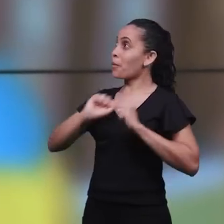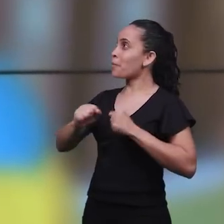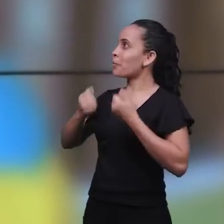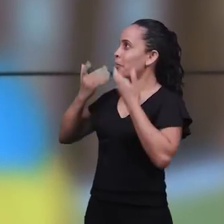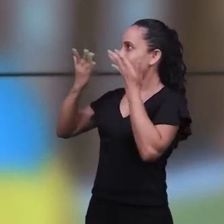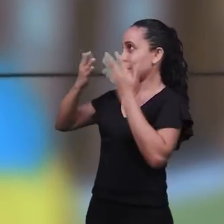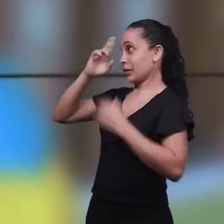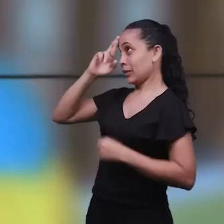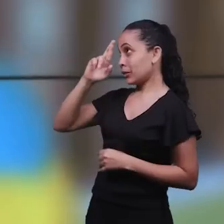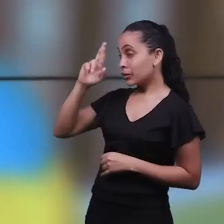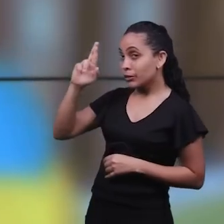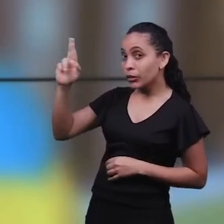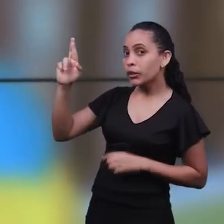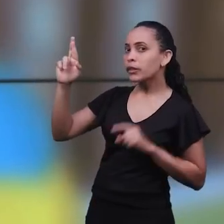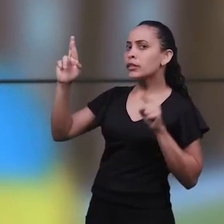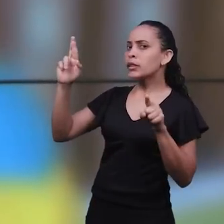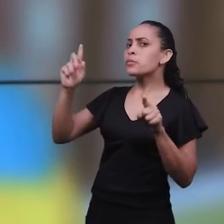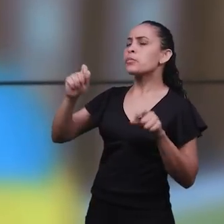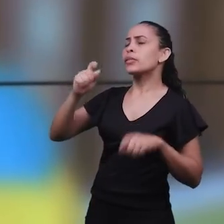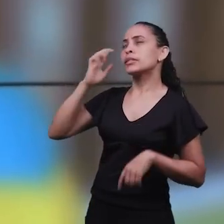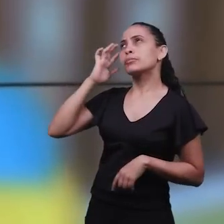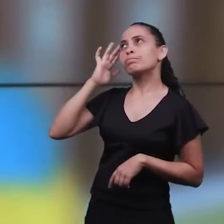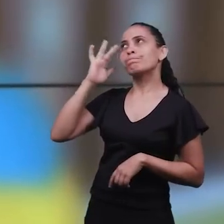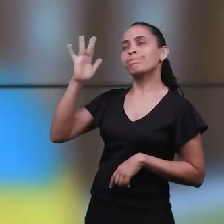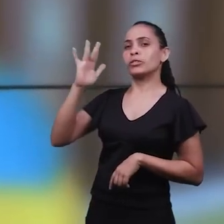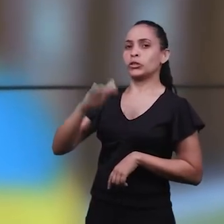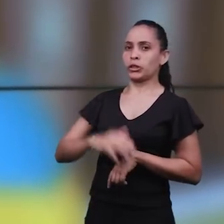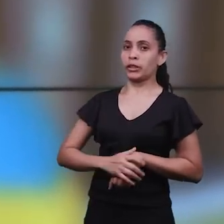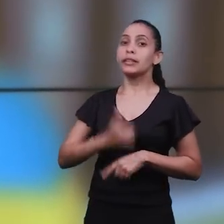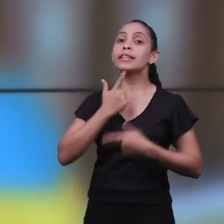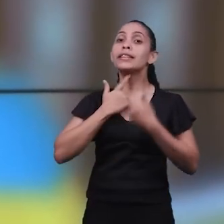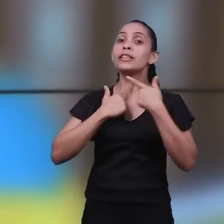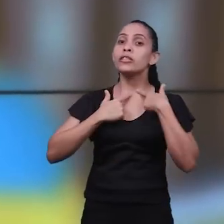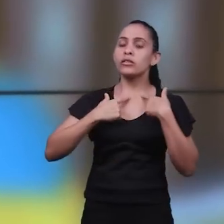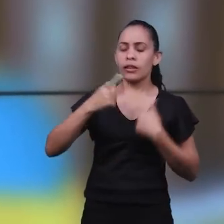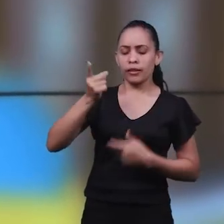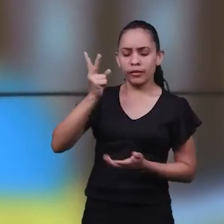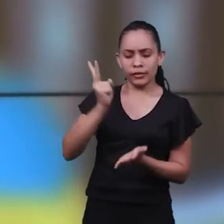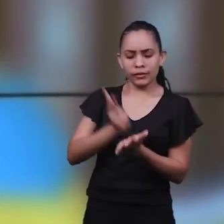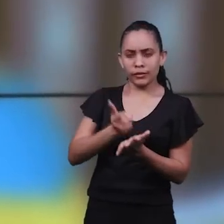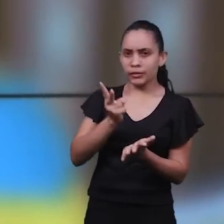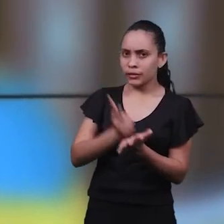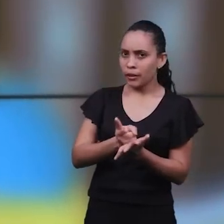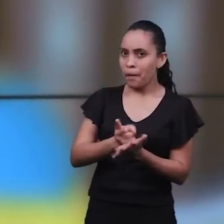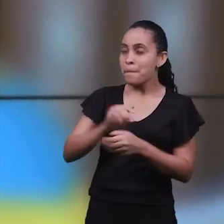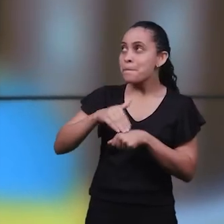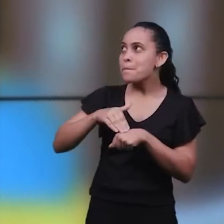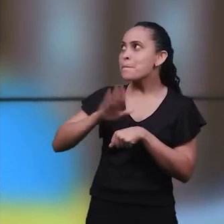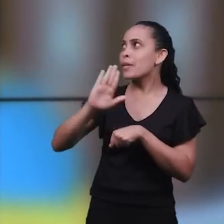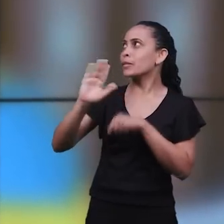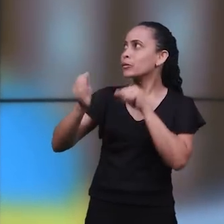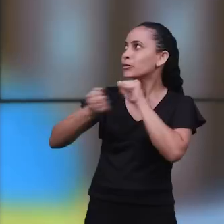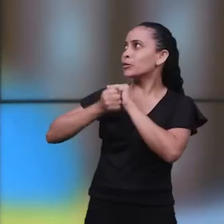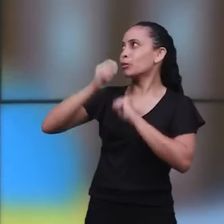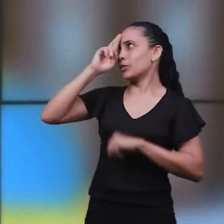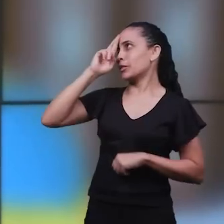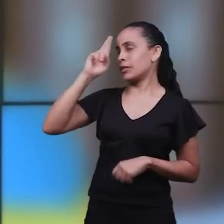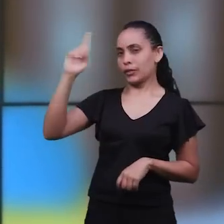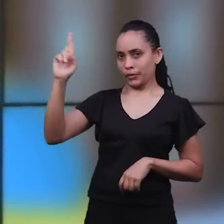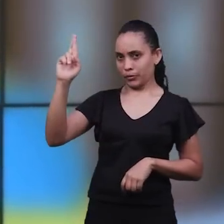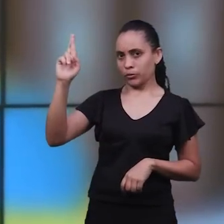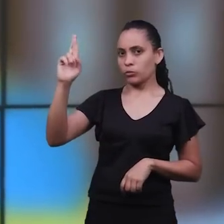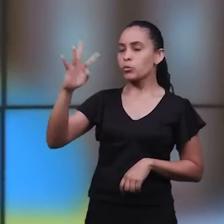altar? Que você possa refletir sobre isso e desejar a cada dia estar mais perto de Jesus